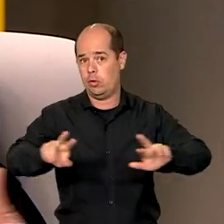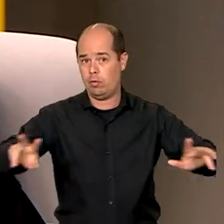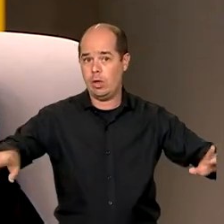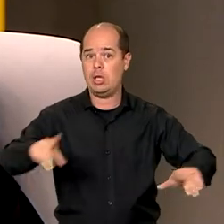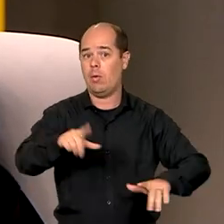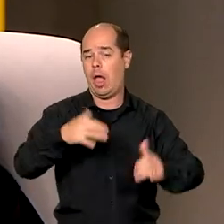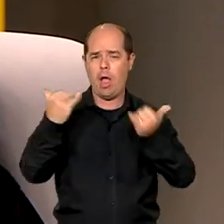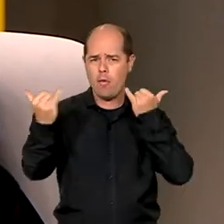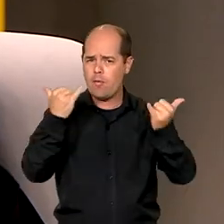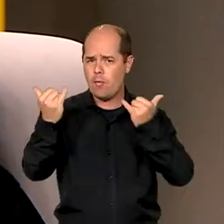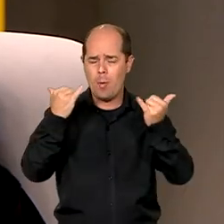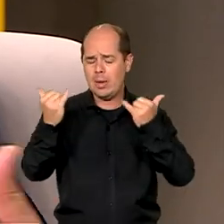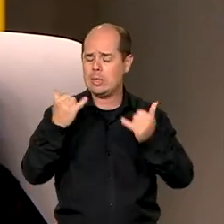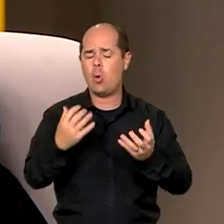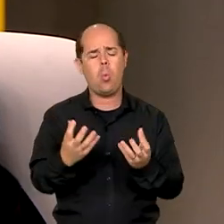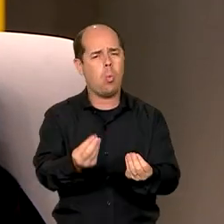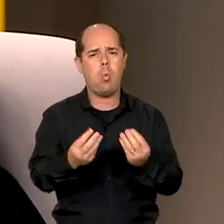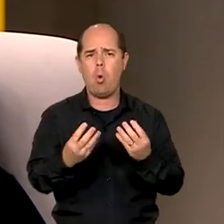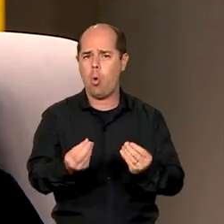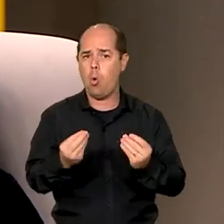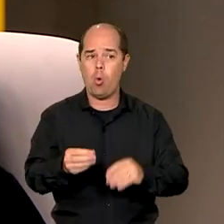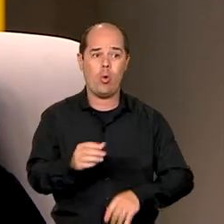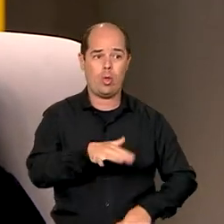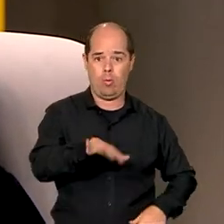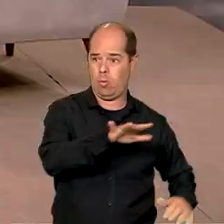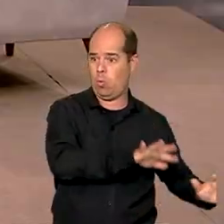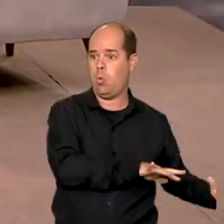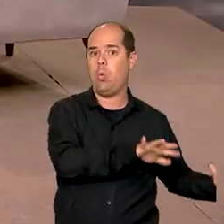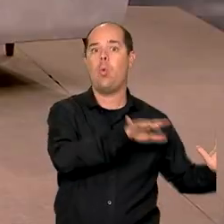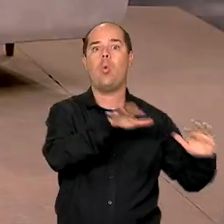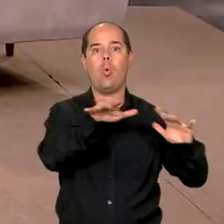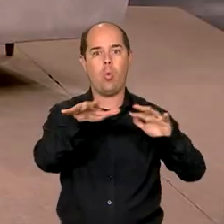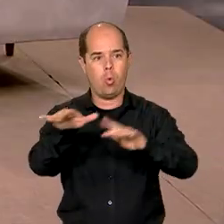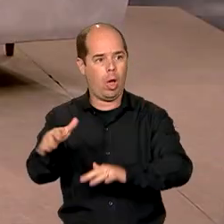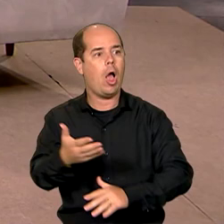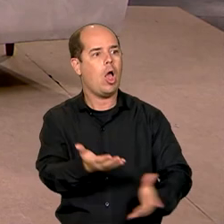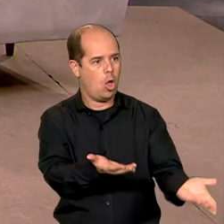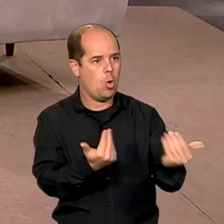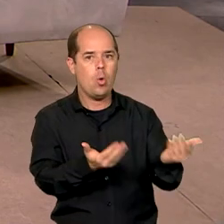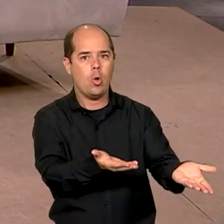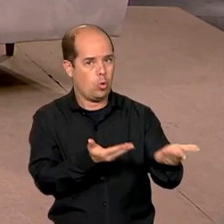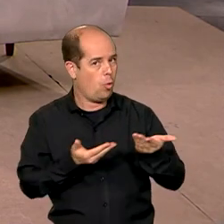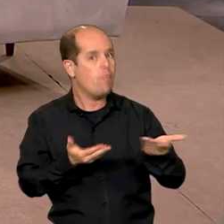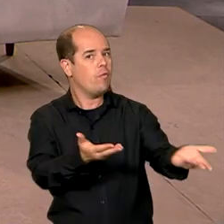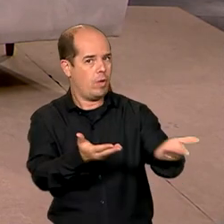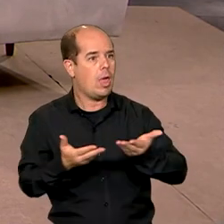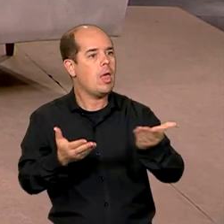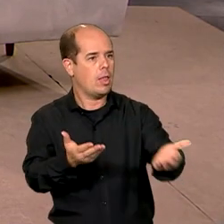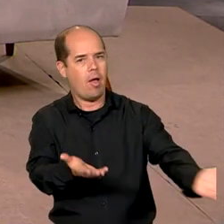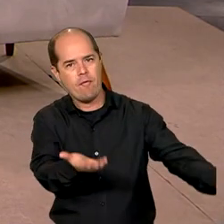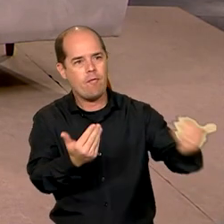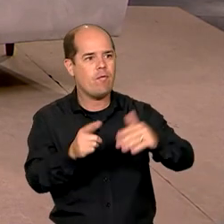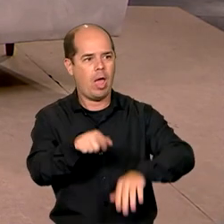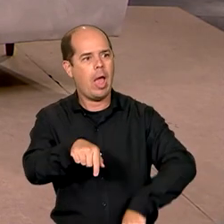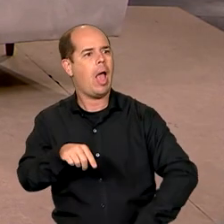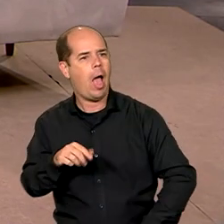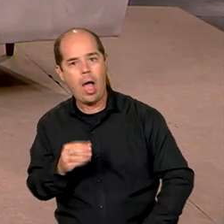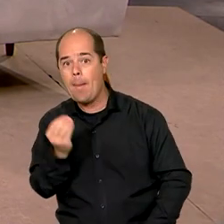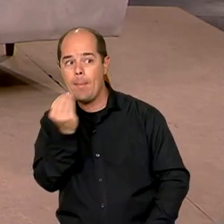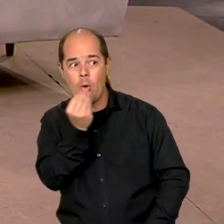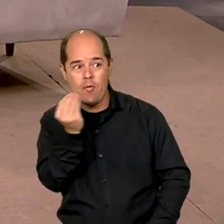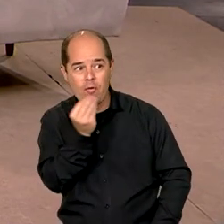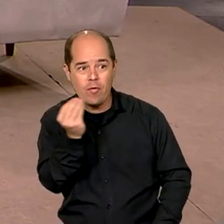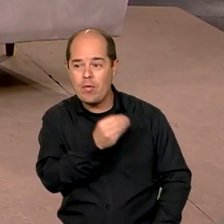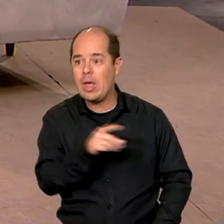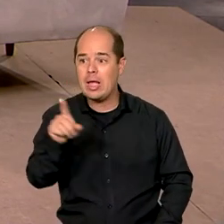para lá, e nós convidamos que todos os agentes que puderem chegar lá estejam presentes, porque é uma oportunidade muito grande de você se apropriar de